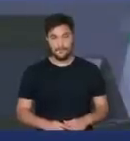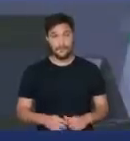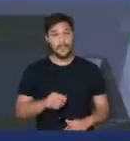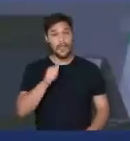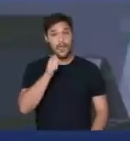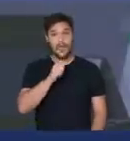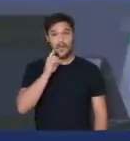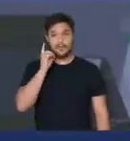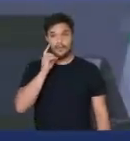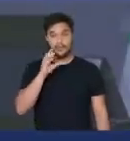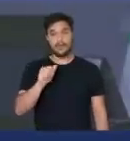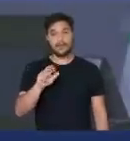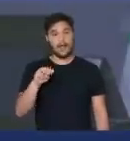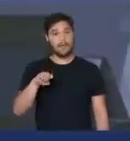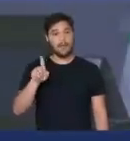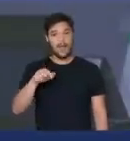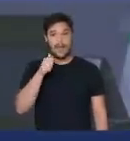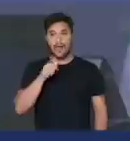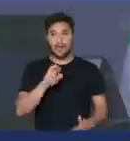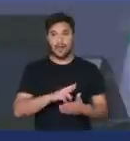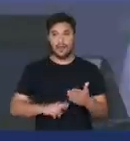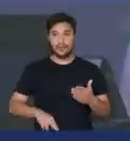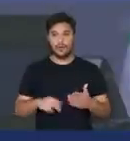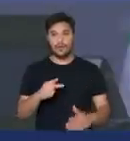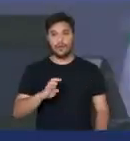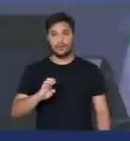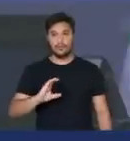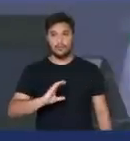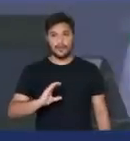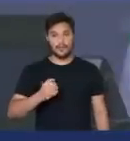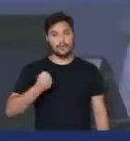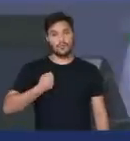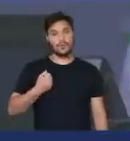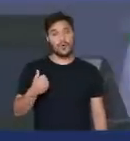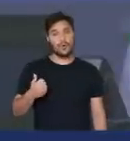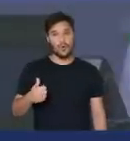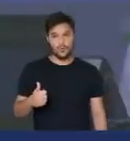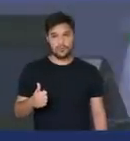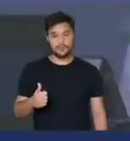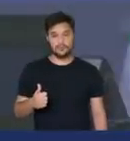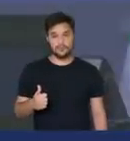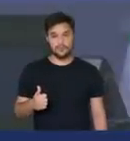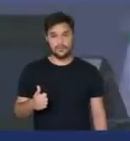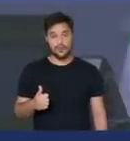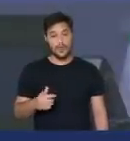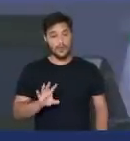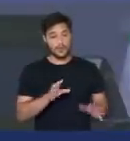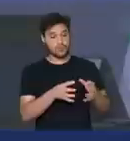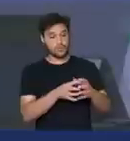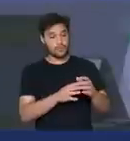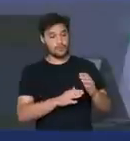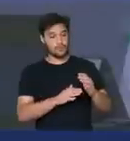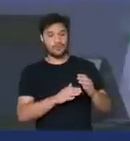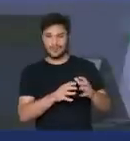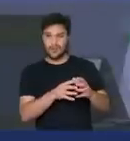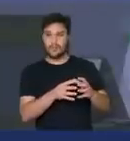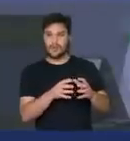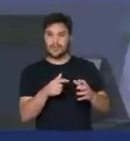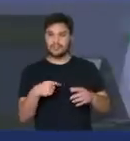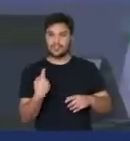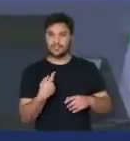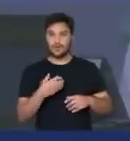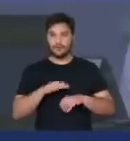A deputada Carmen Zanotto foi a relatora dessa PEC, a PEC número 11, e a nossa equipe de produção conversou com